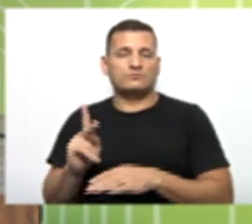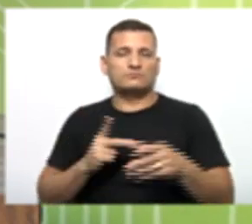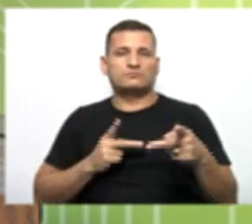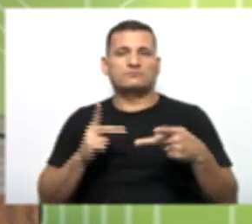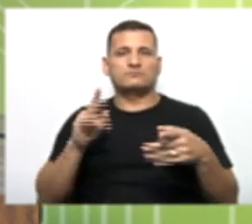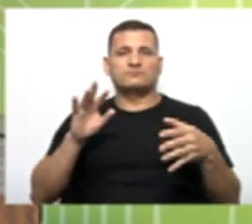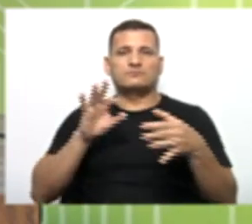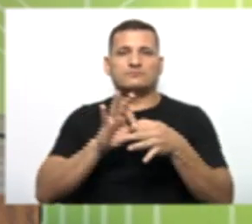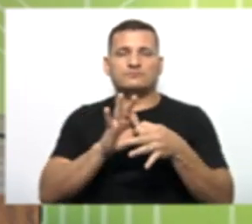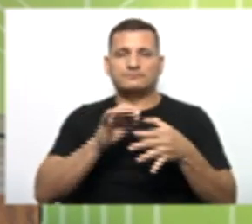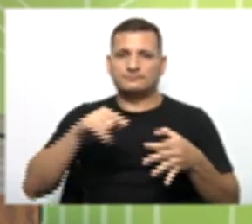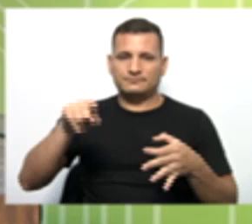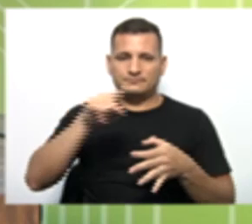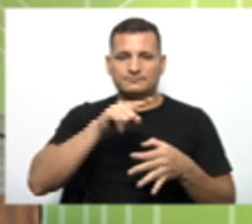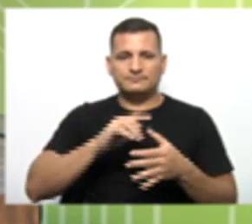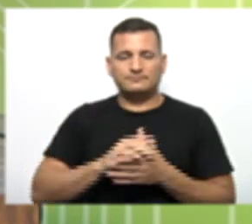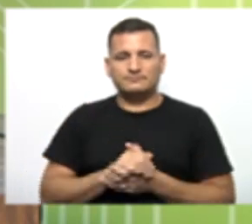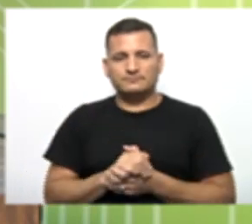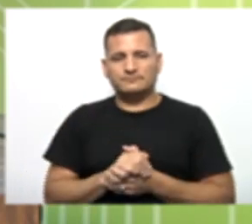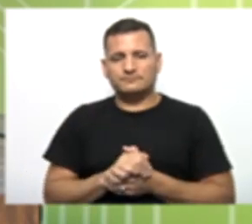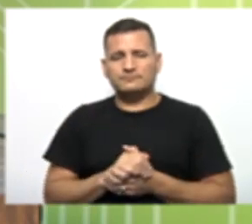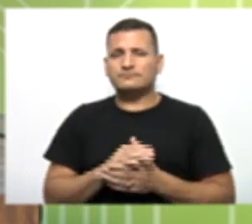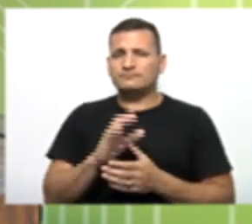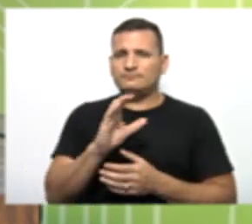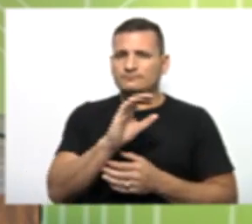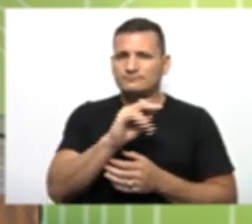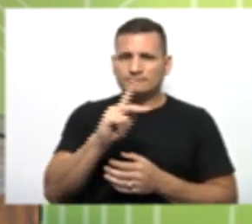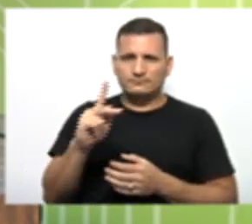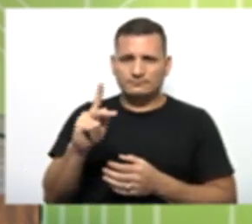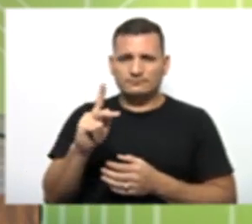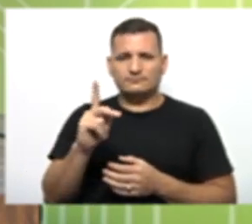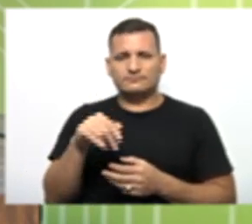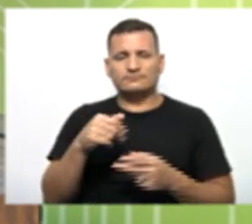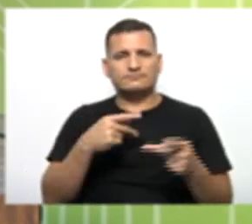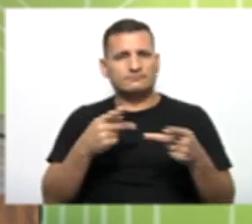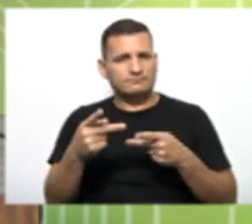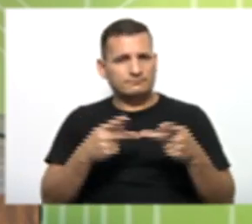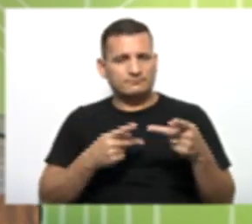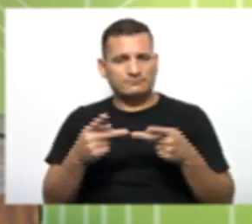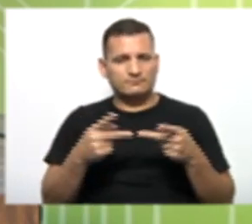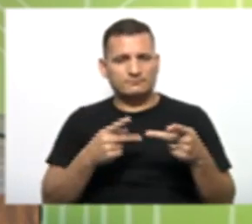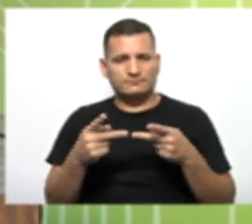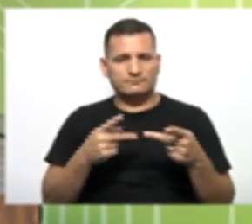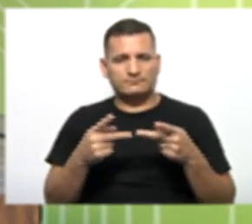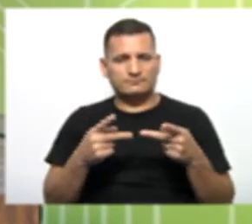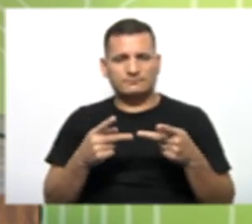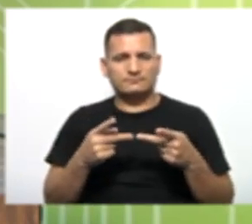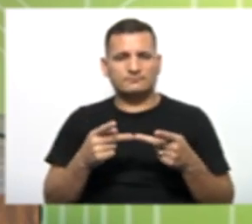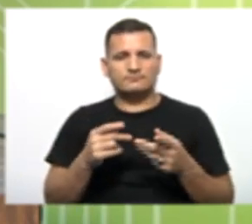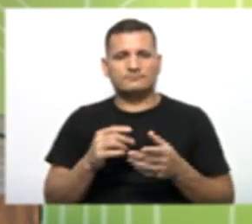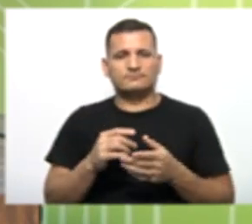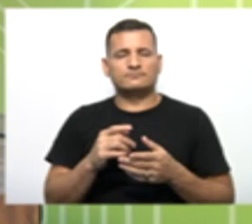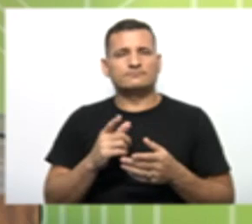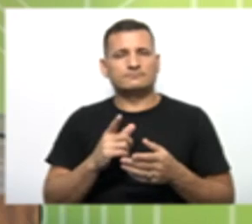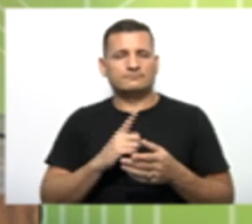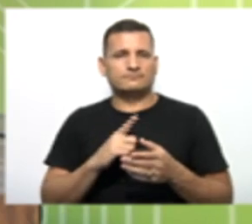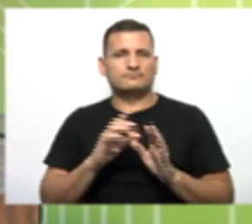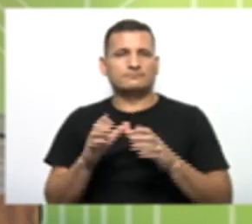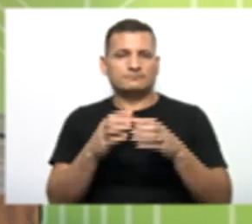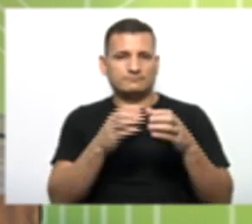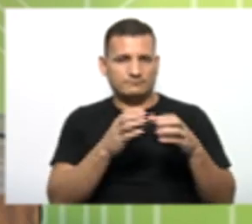vocês. Como a cooperativa é um projeto que está sendo realizado em